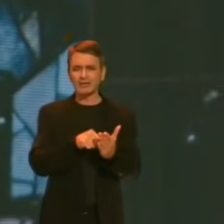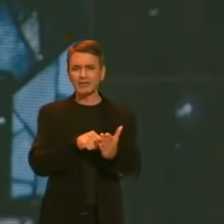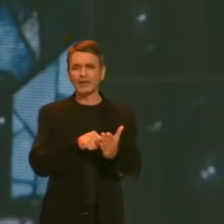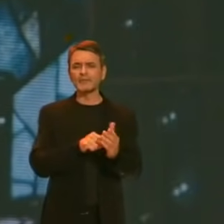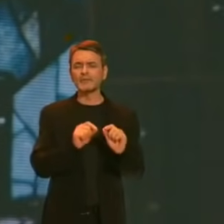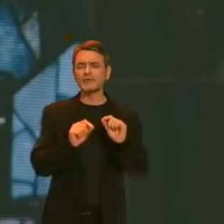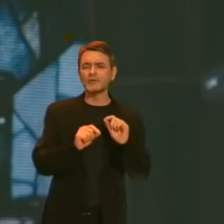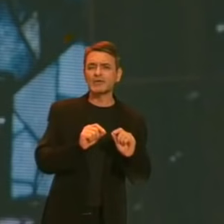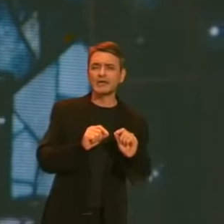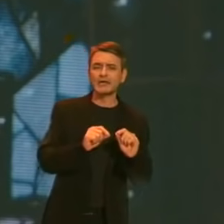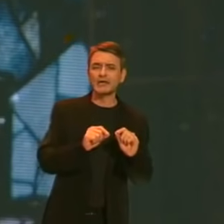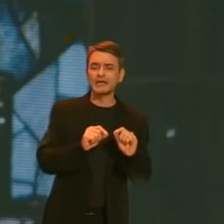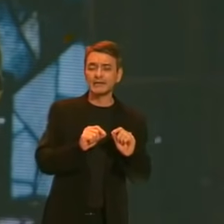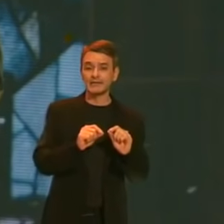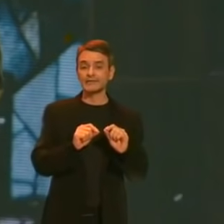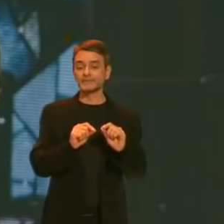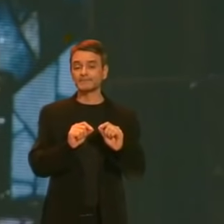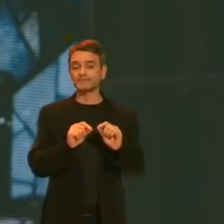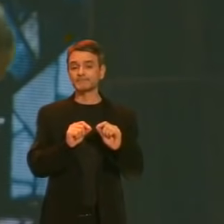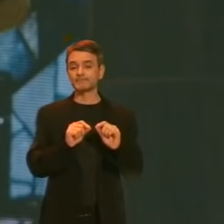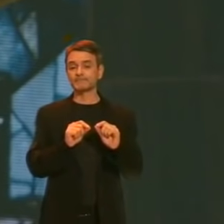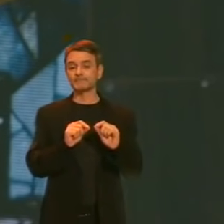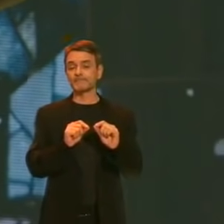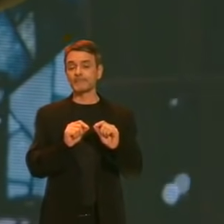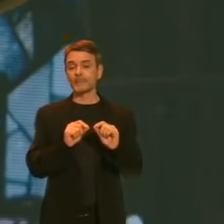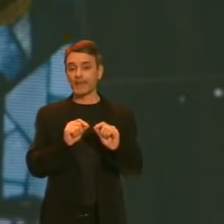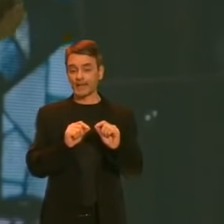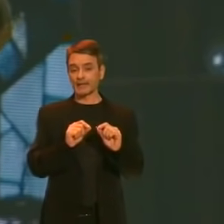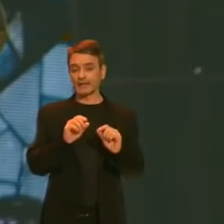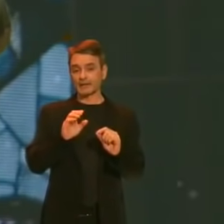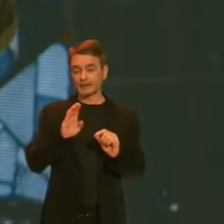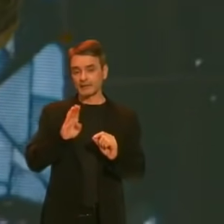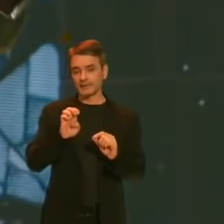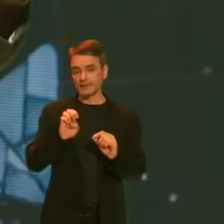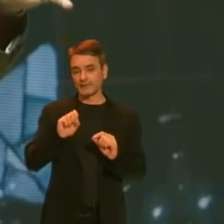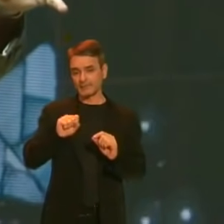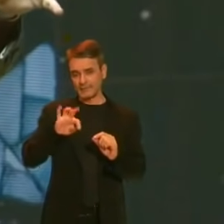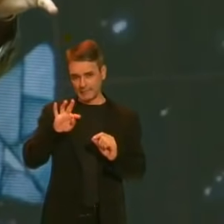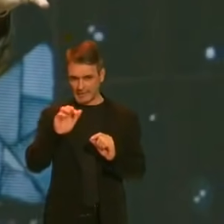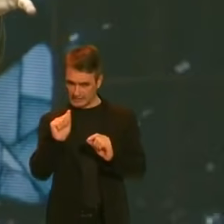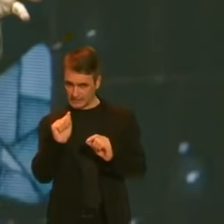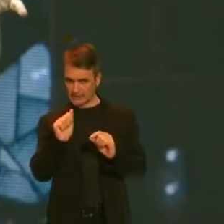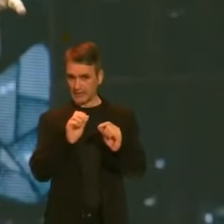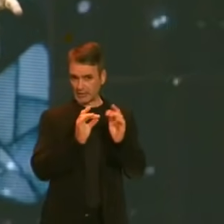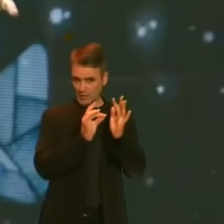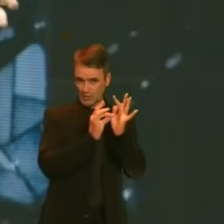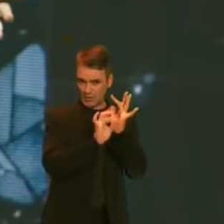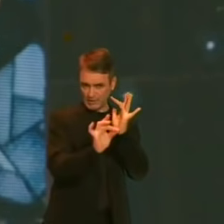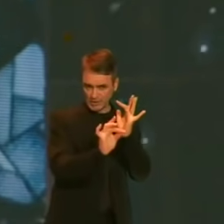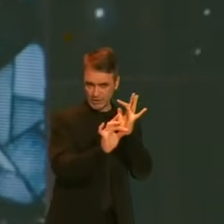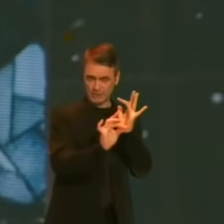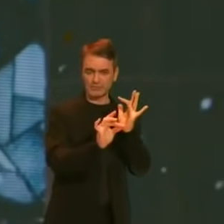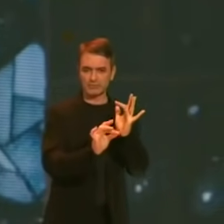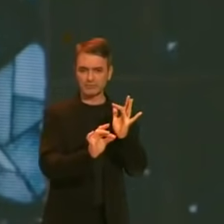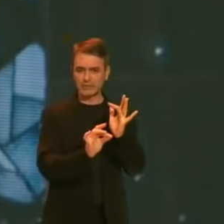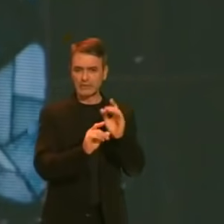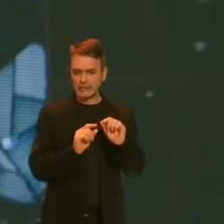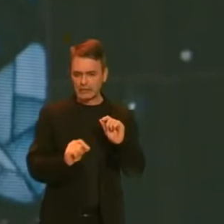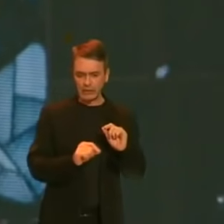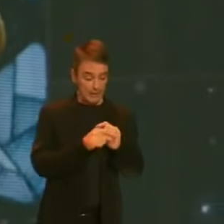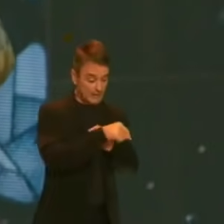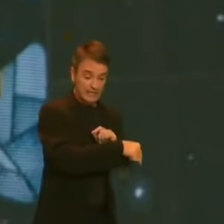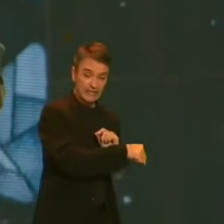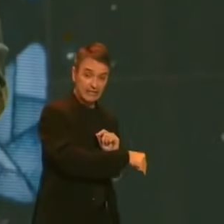capítulos seguintes que a besta do Apocalipse, que é o anticristo, ele sai